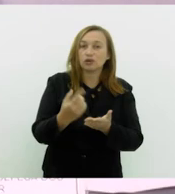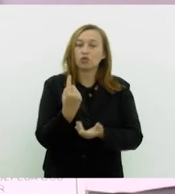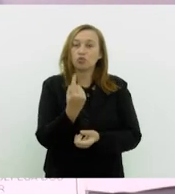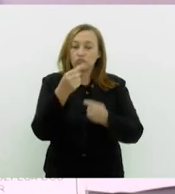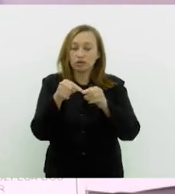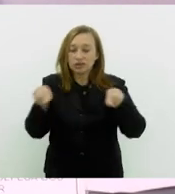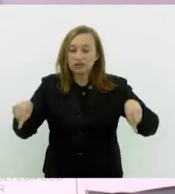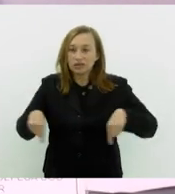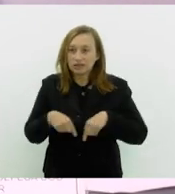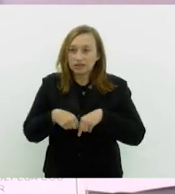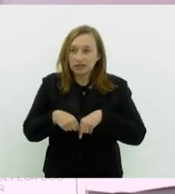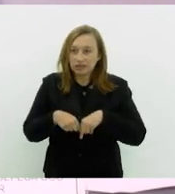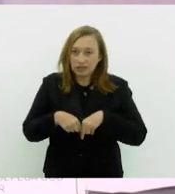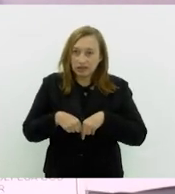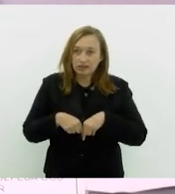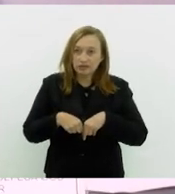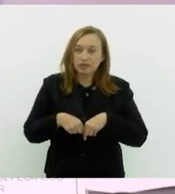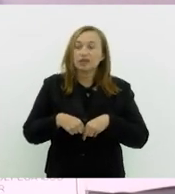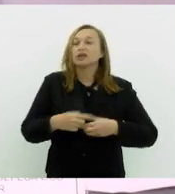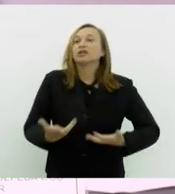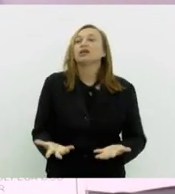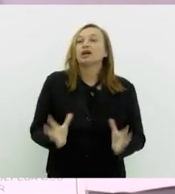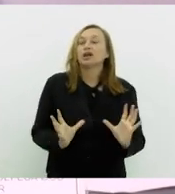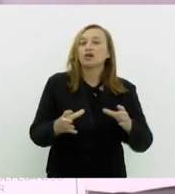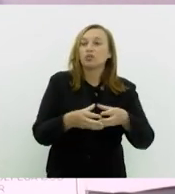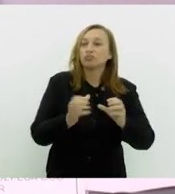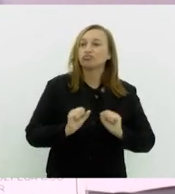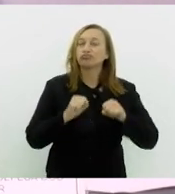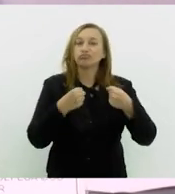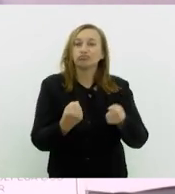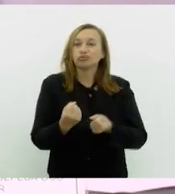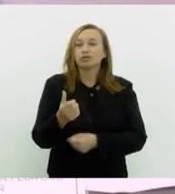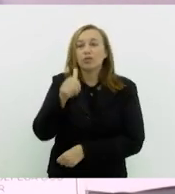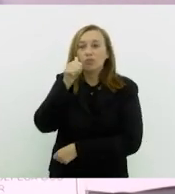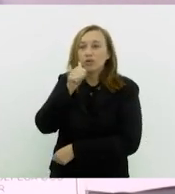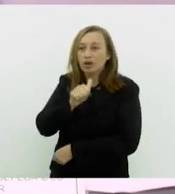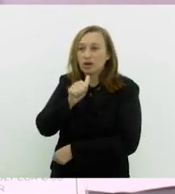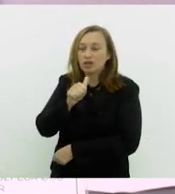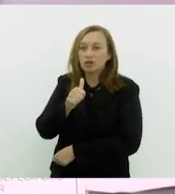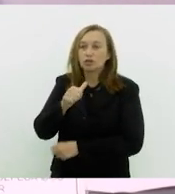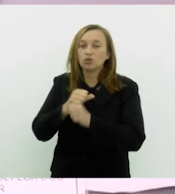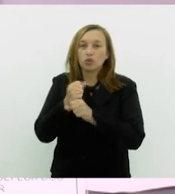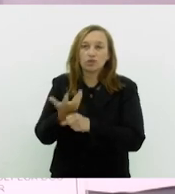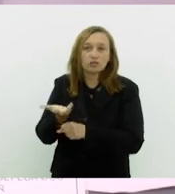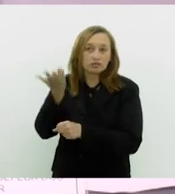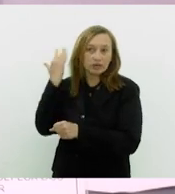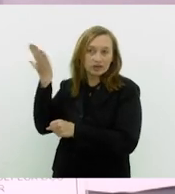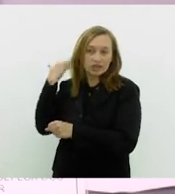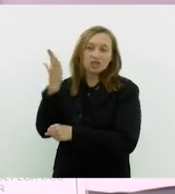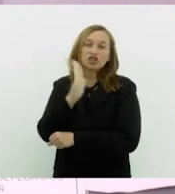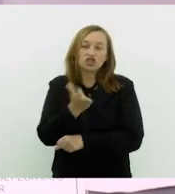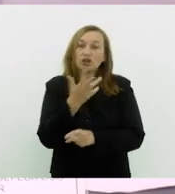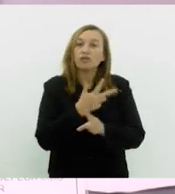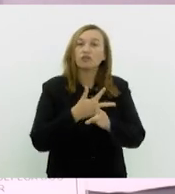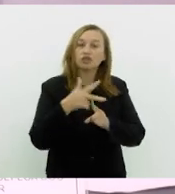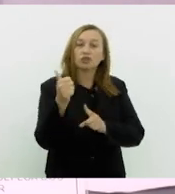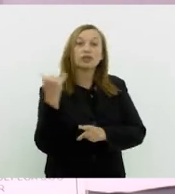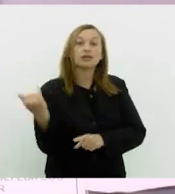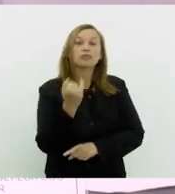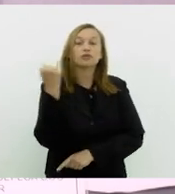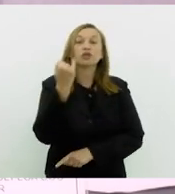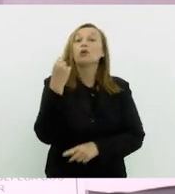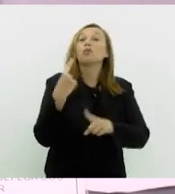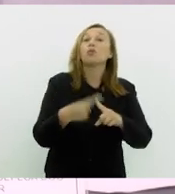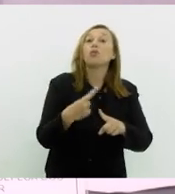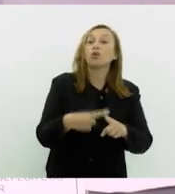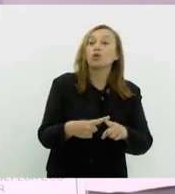gente passa a presidir a Comissão de Defesa dos Direitos da Mulher no ano passado, e já com uma vitória importante,